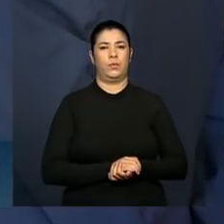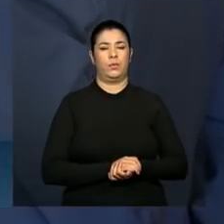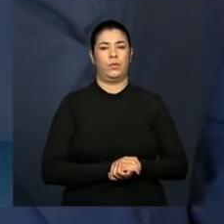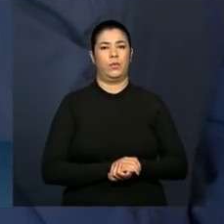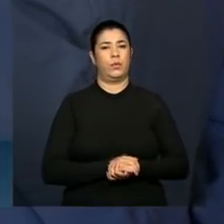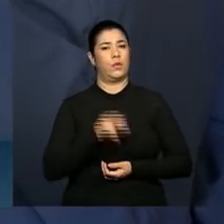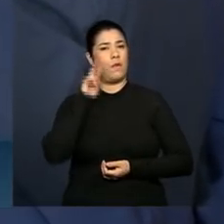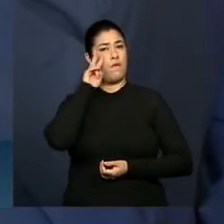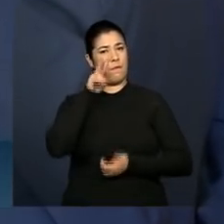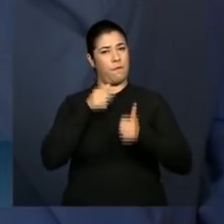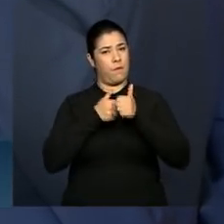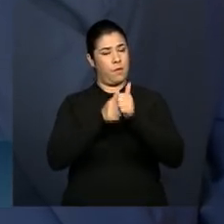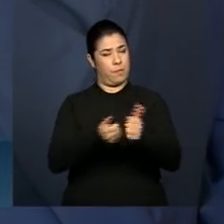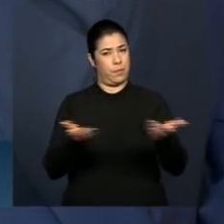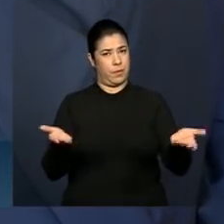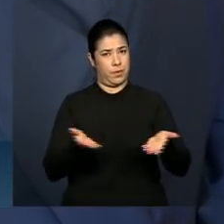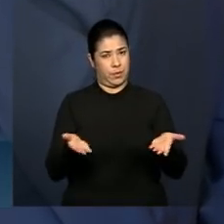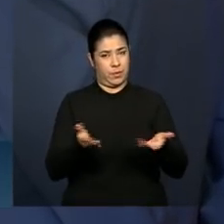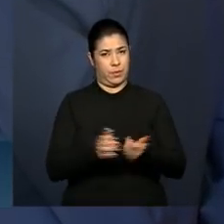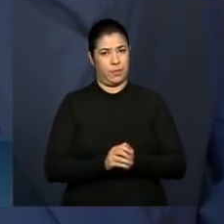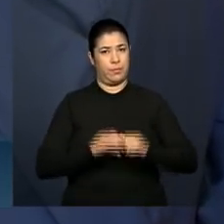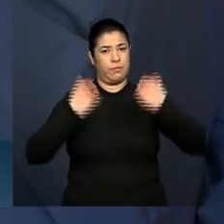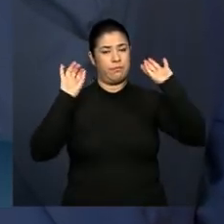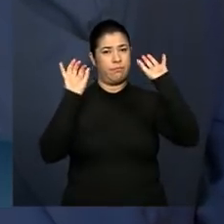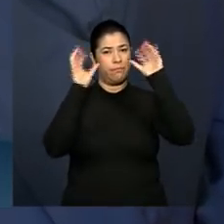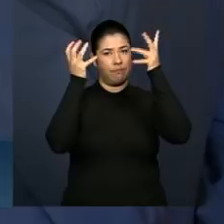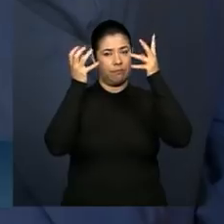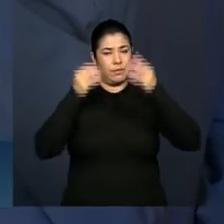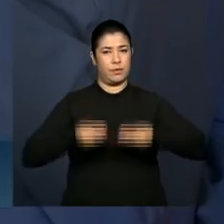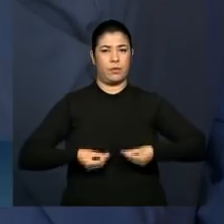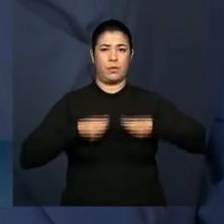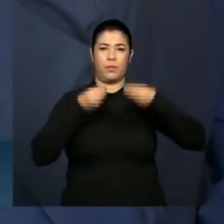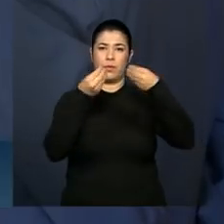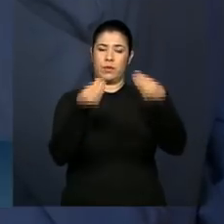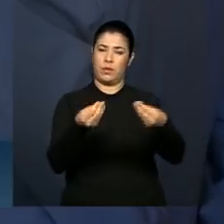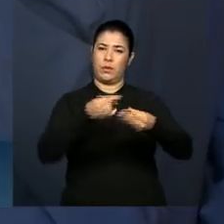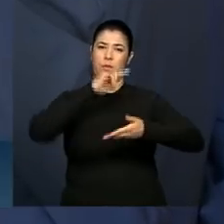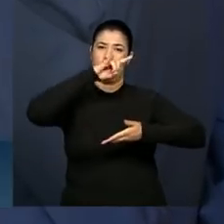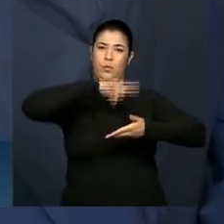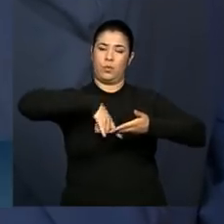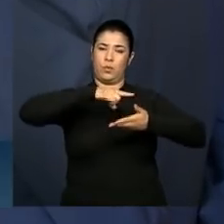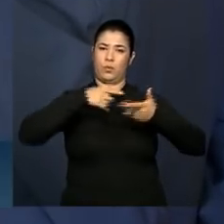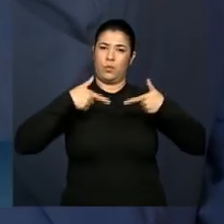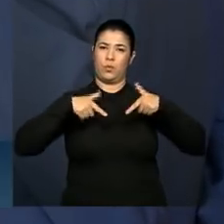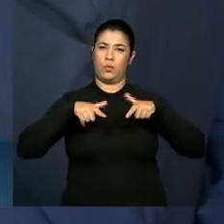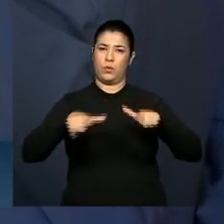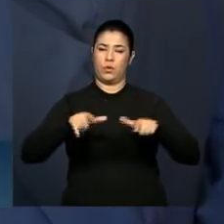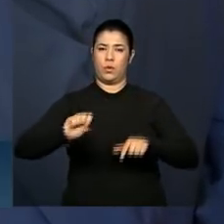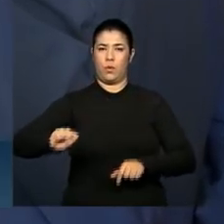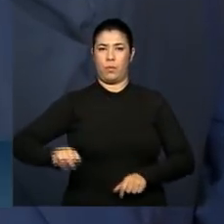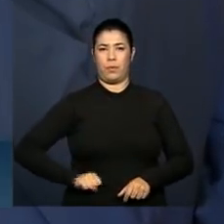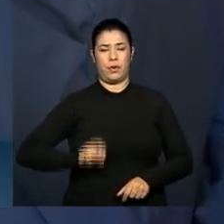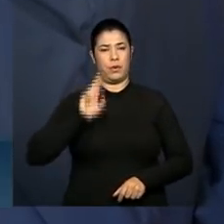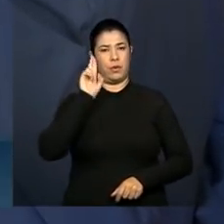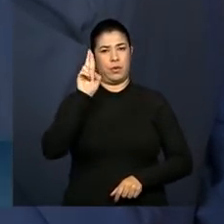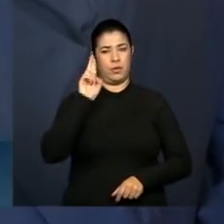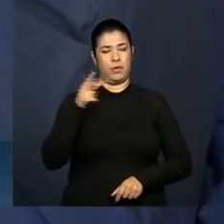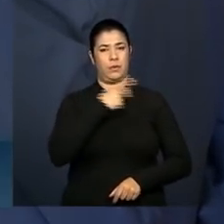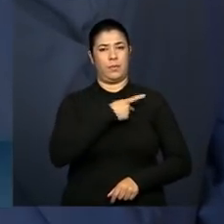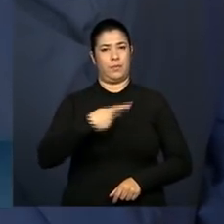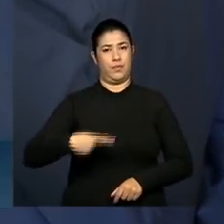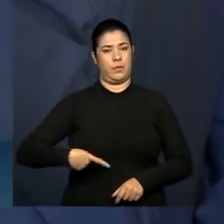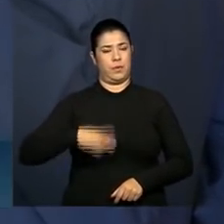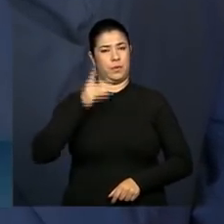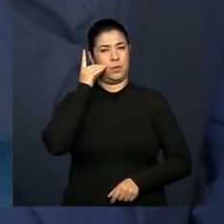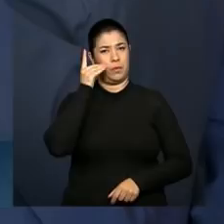Estamos ao vivo acompanhando a cerimônia de entrega das credenciais dos embaixadores à presidenta Dilma